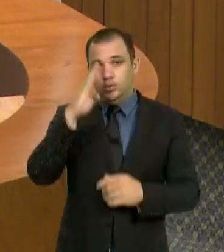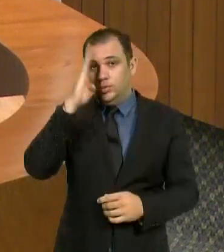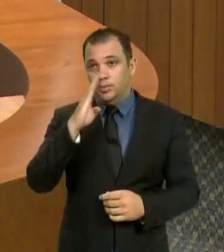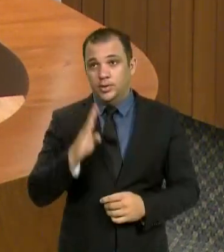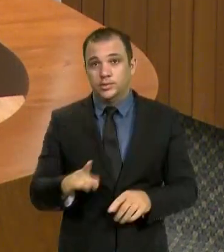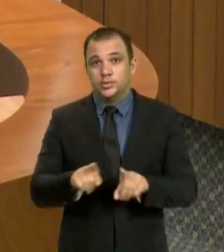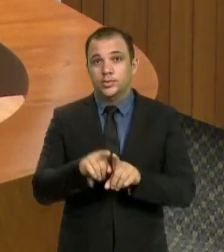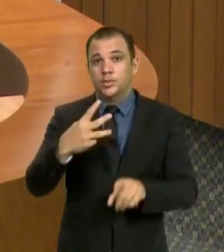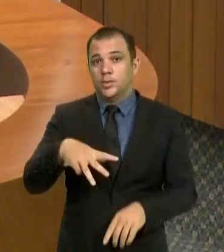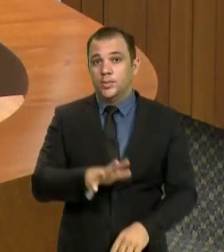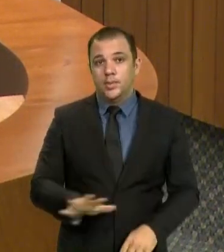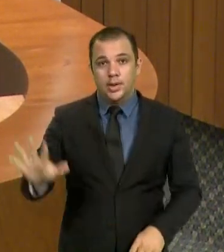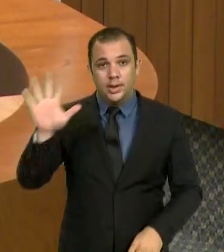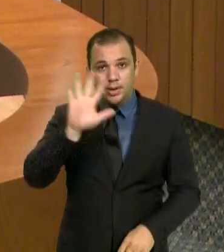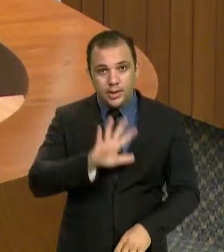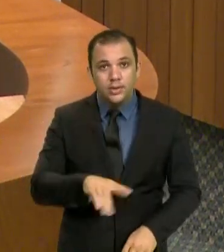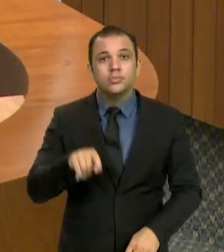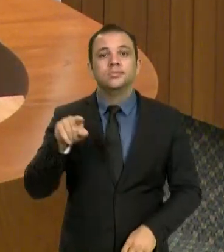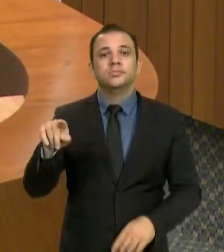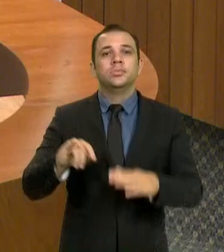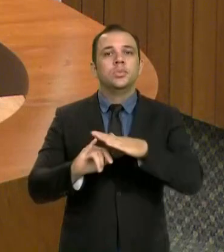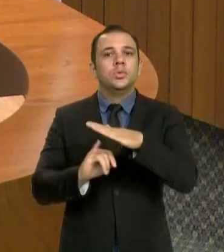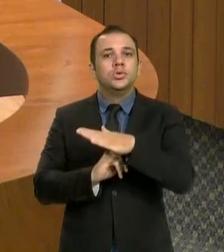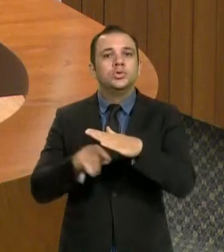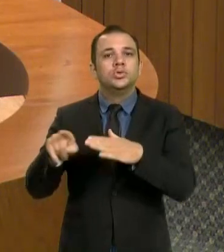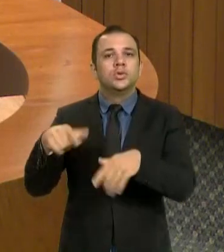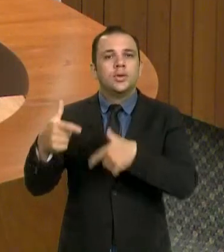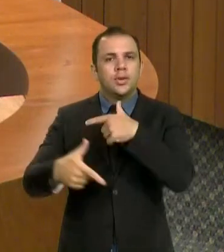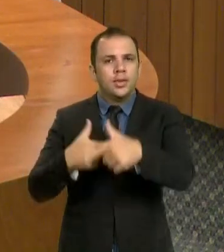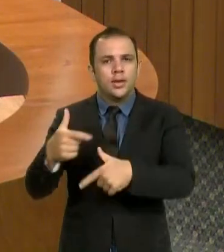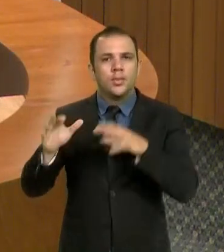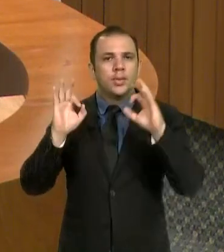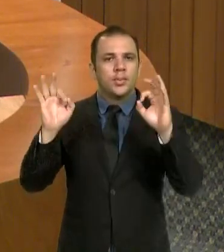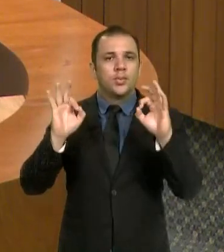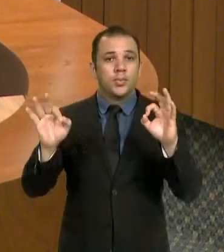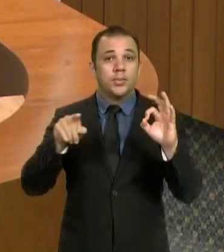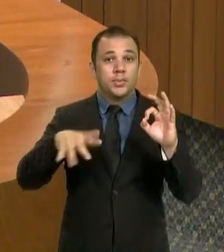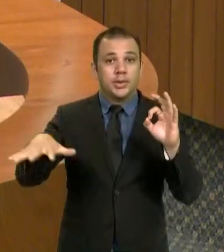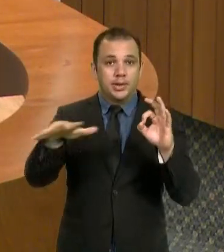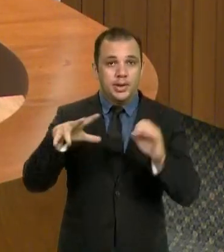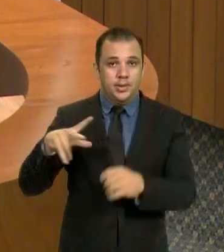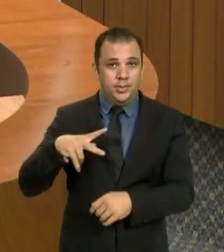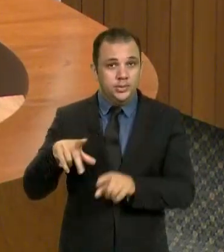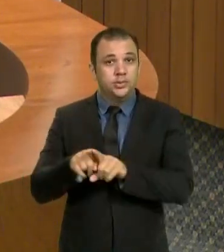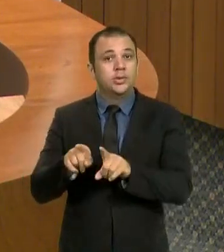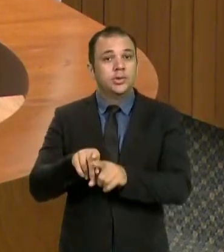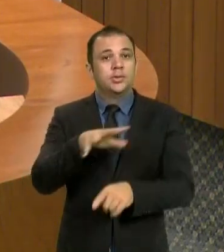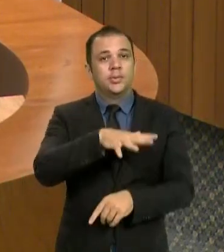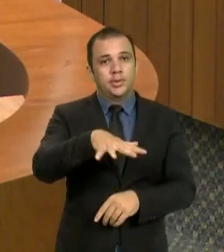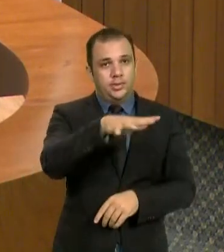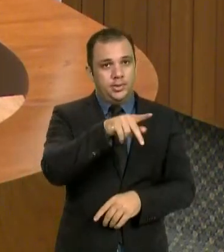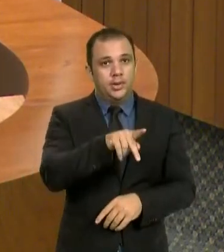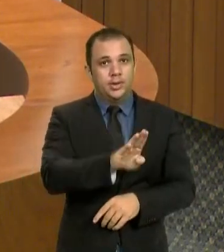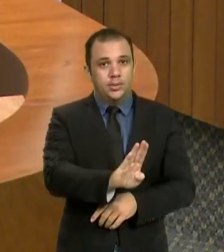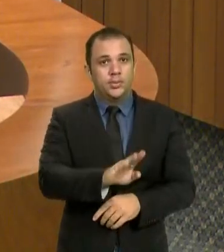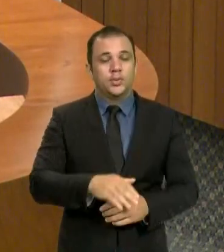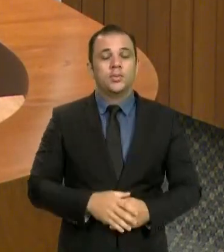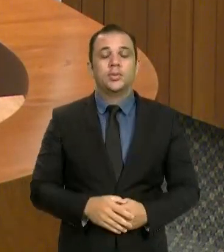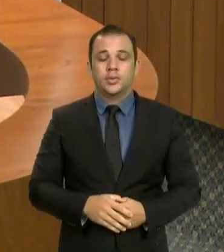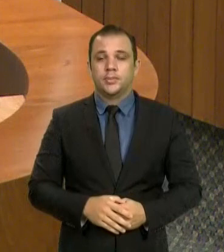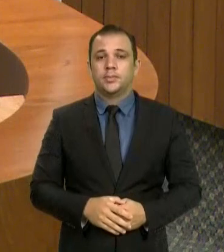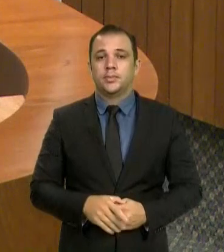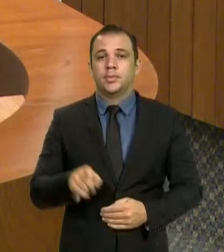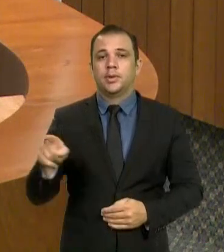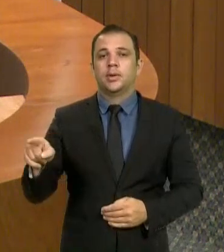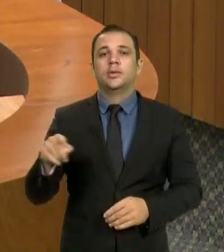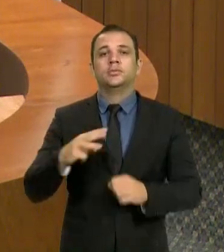Faz um excelente trabalho junto ao poder privado e ao poder público, onde leva